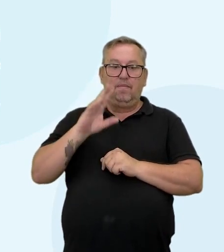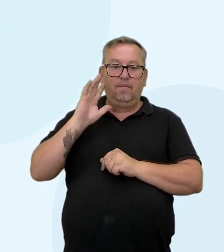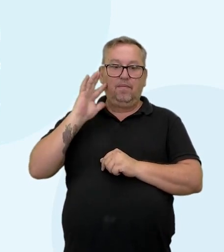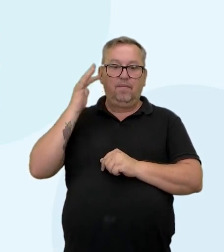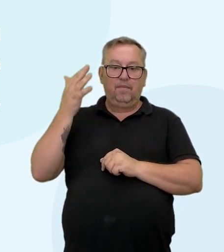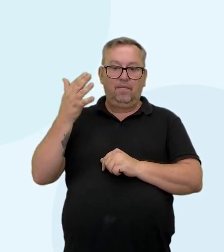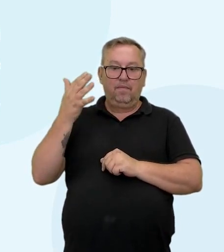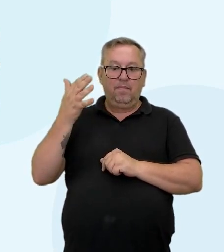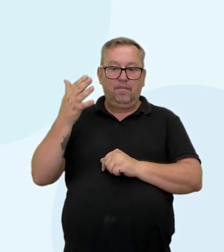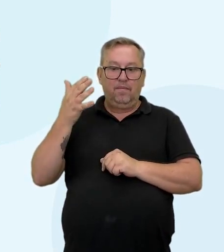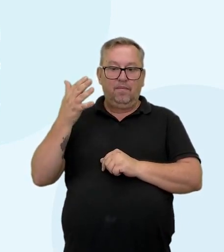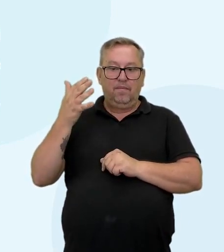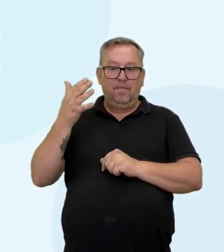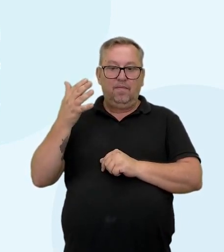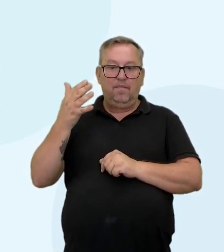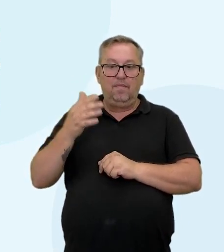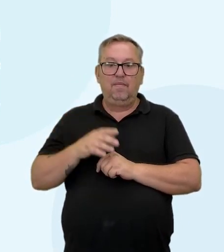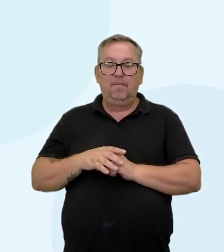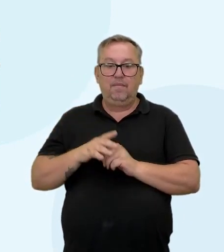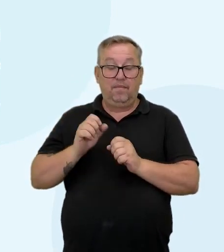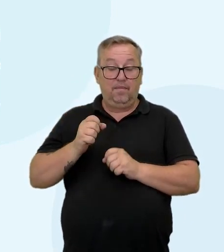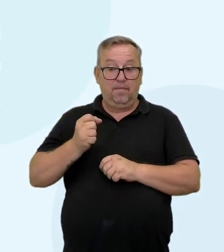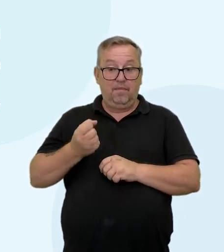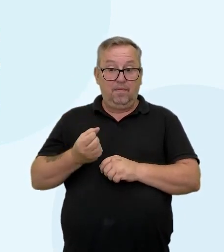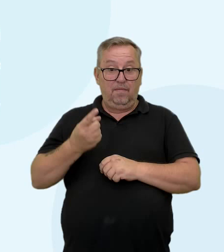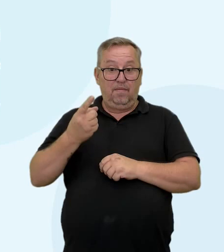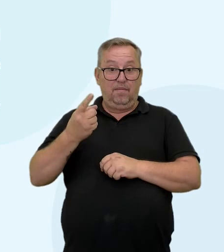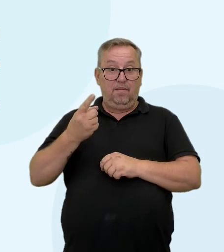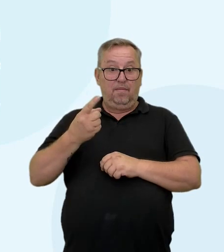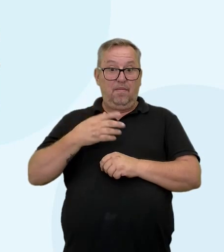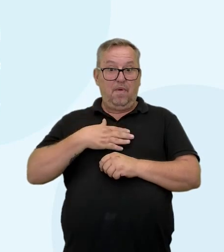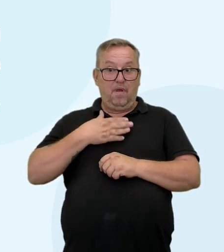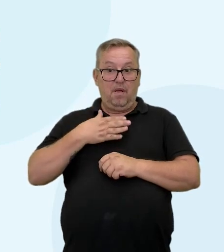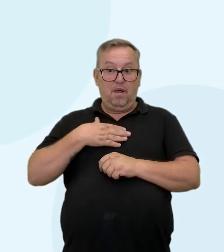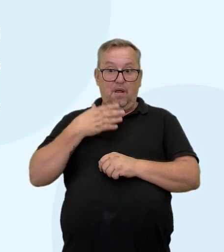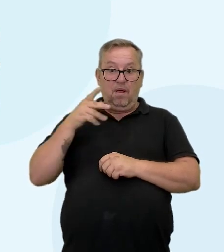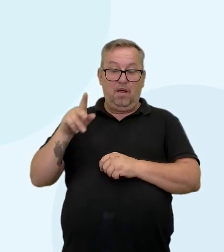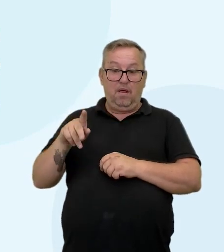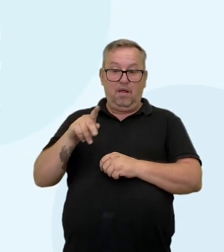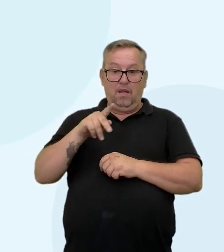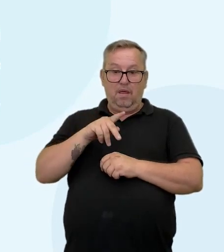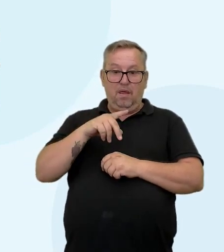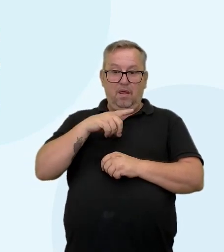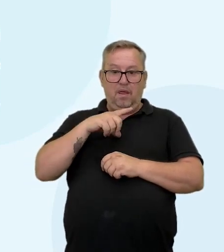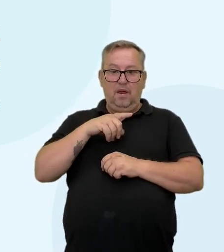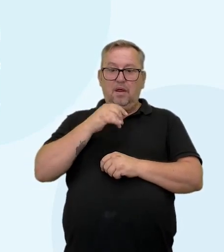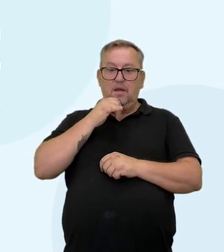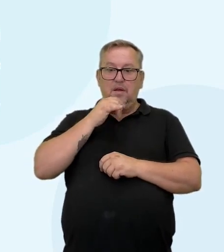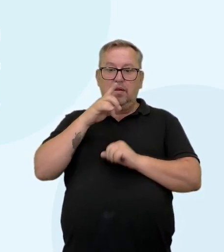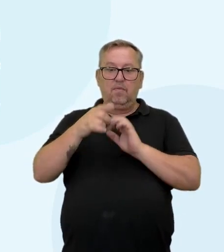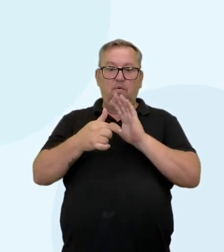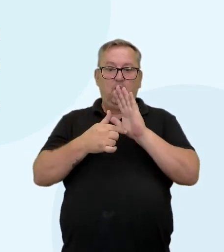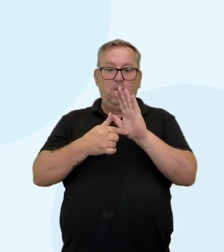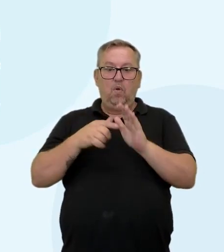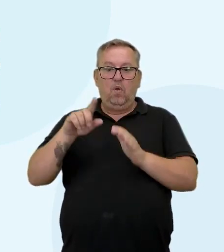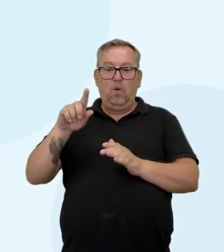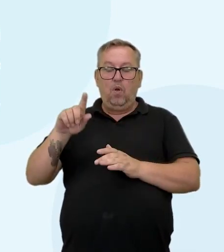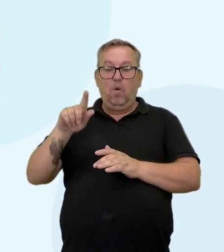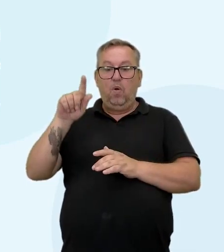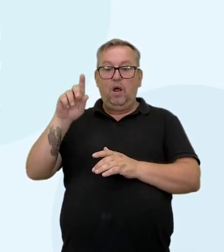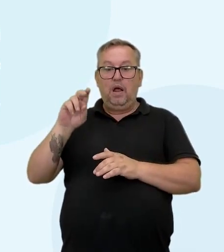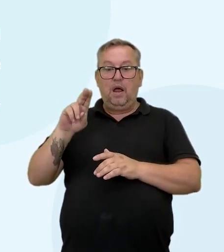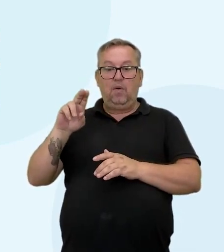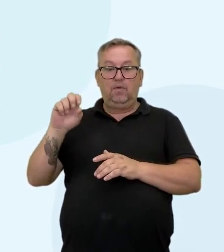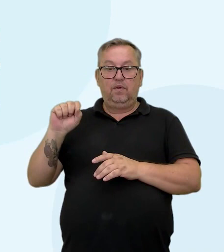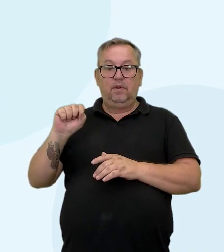aconteceu? Para grande surpresa do professor, que mal havia exposto o problema, o Gauss